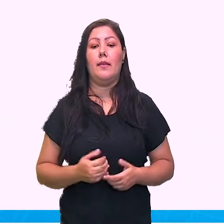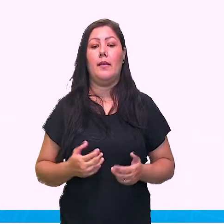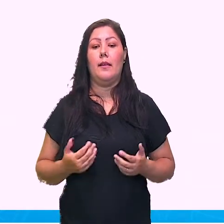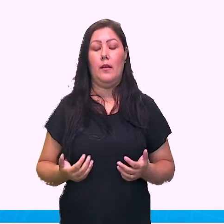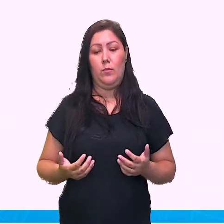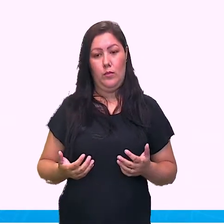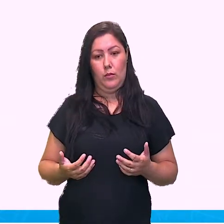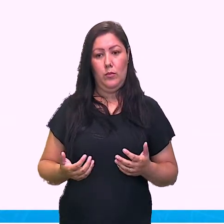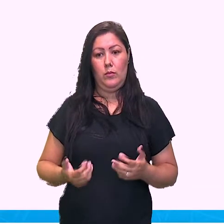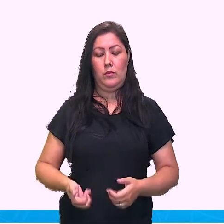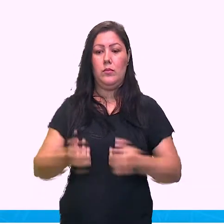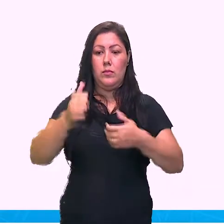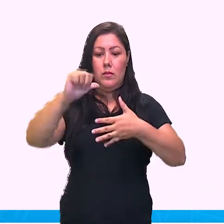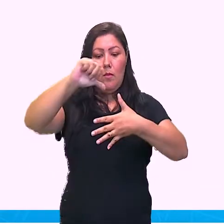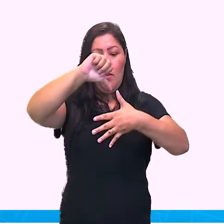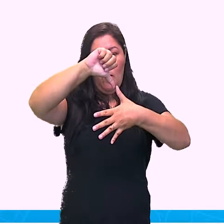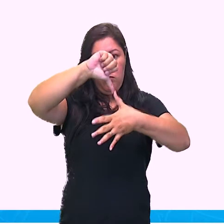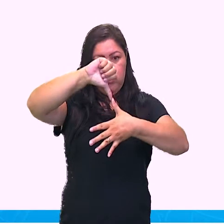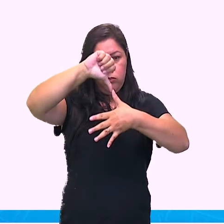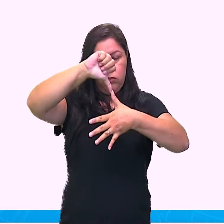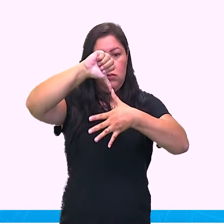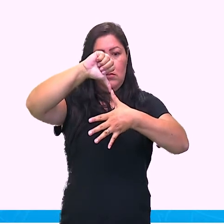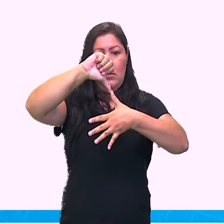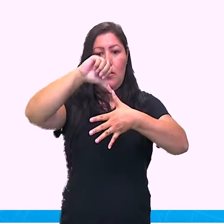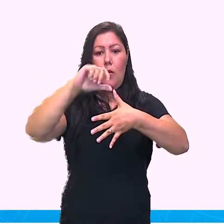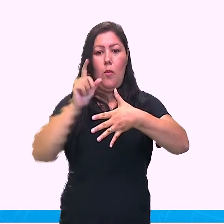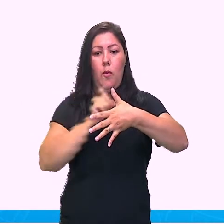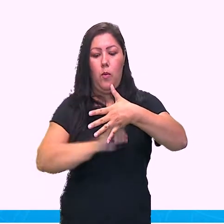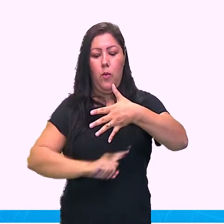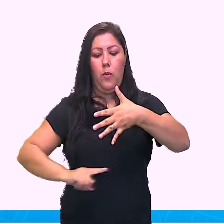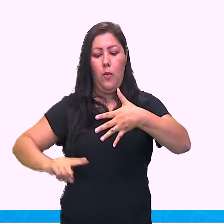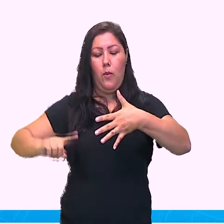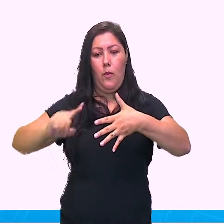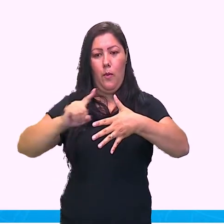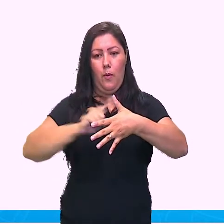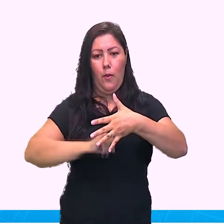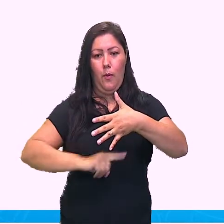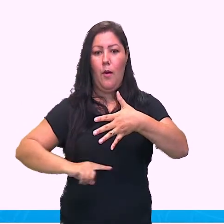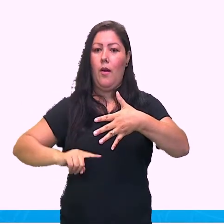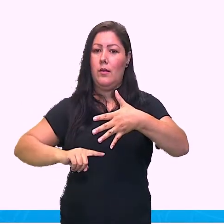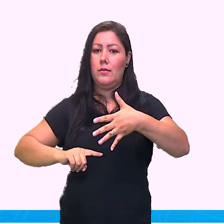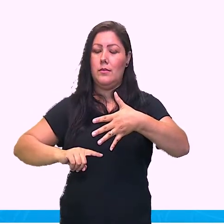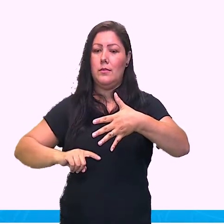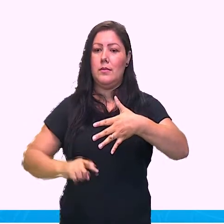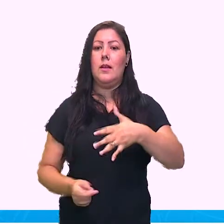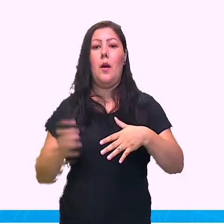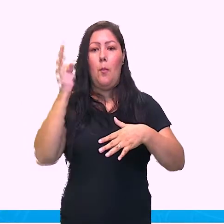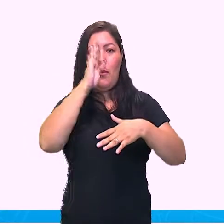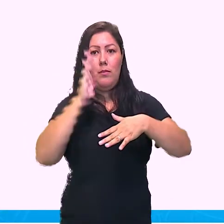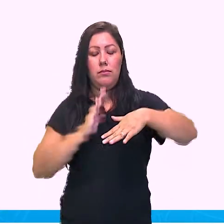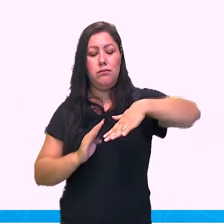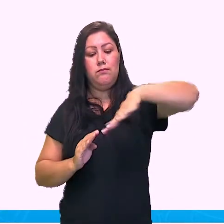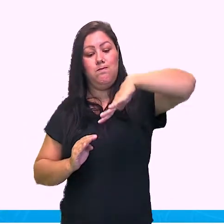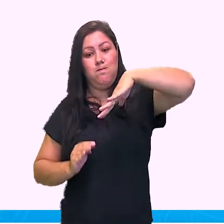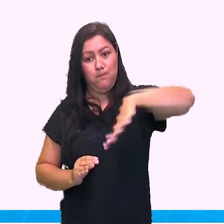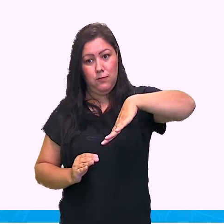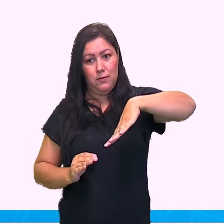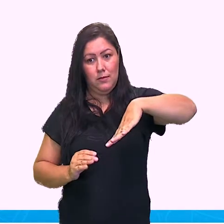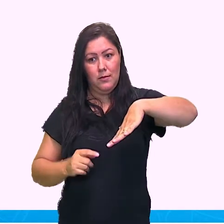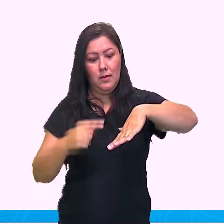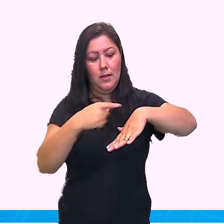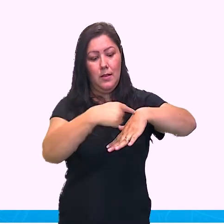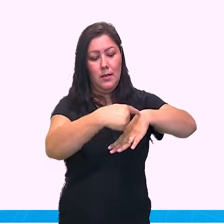Ocupando grande parte da porção sul do continente chamado América do